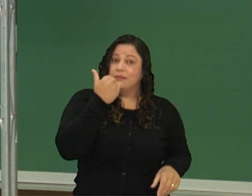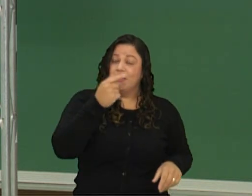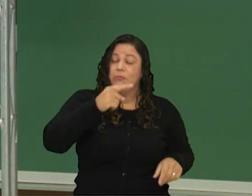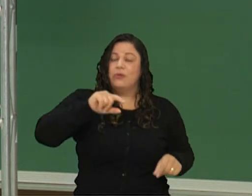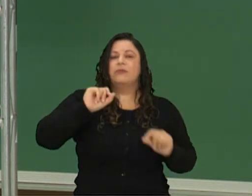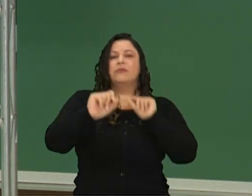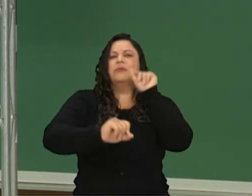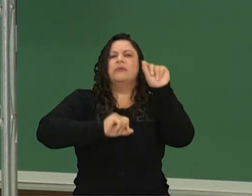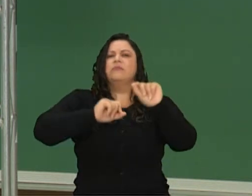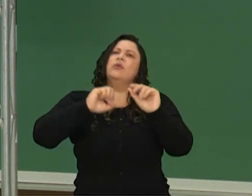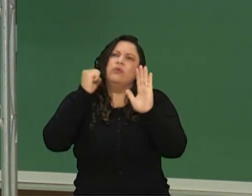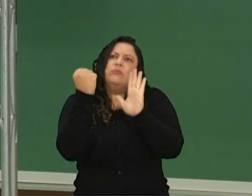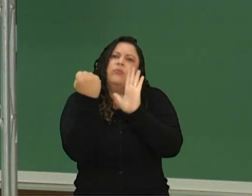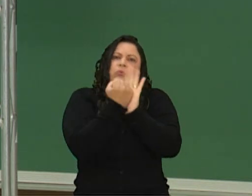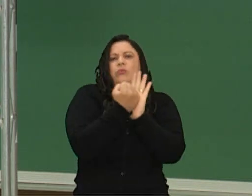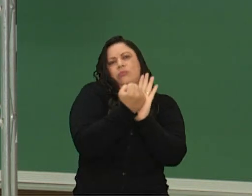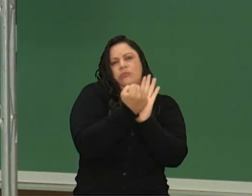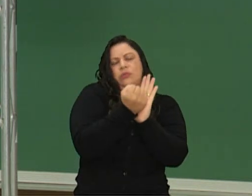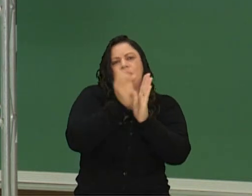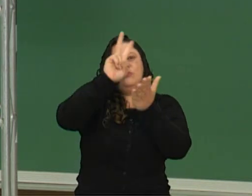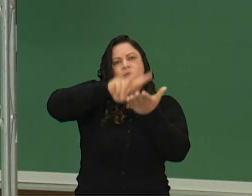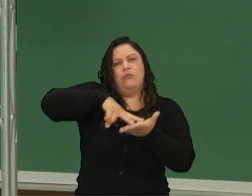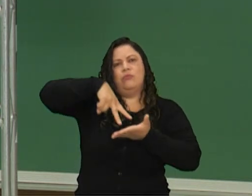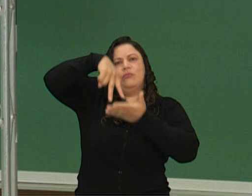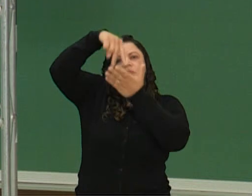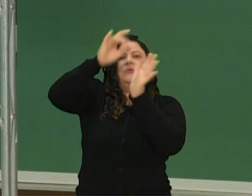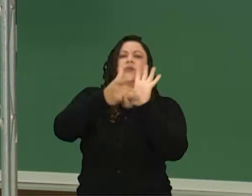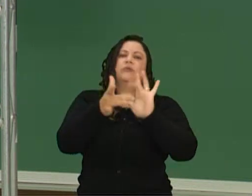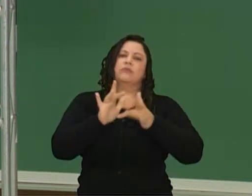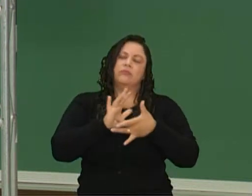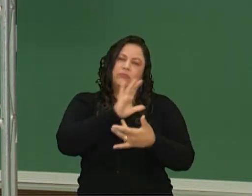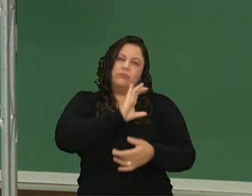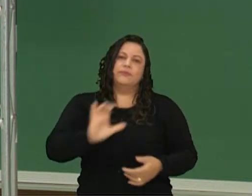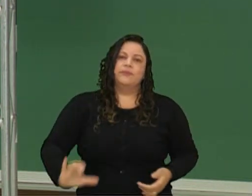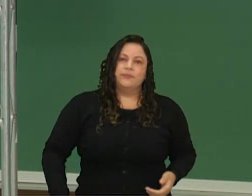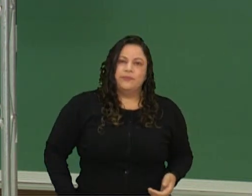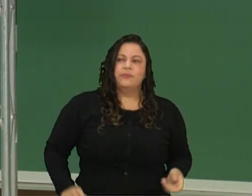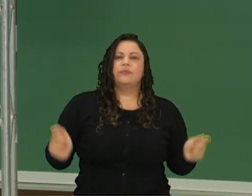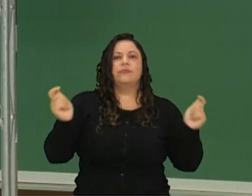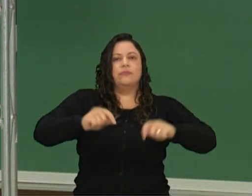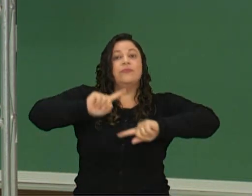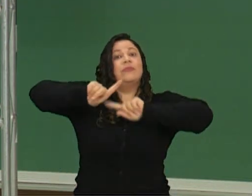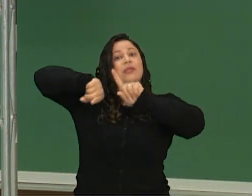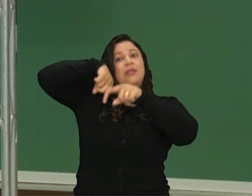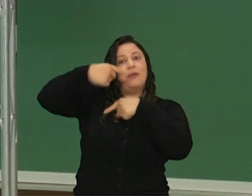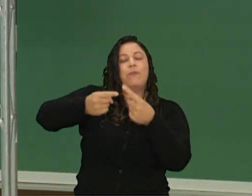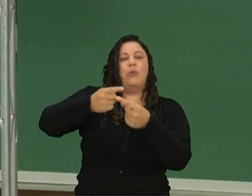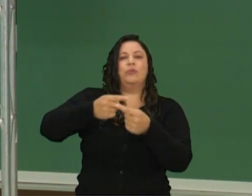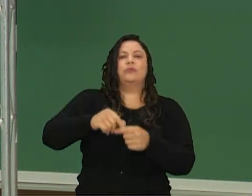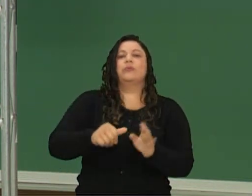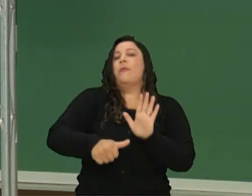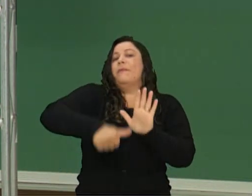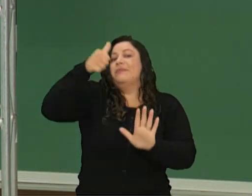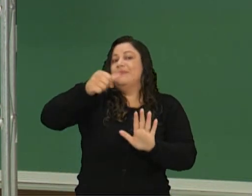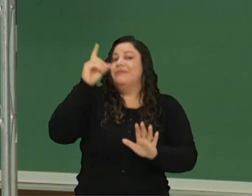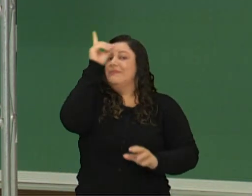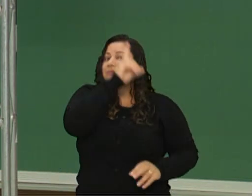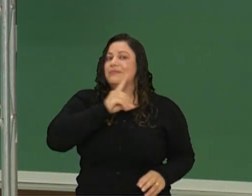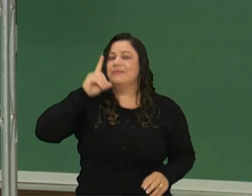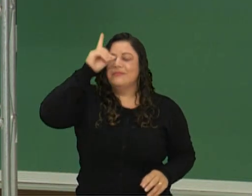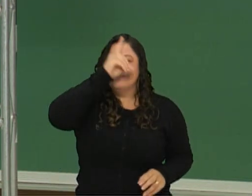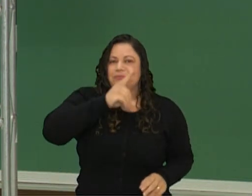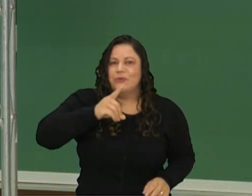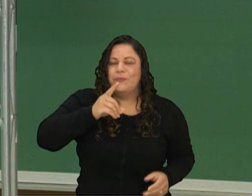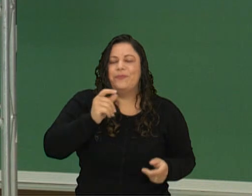simbolizando mesmo a ressurreição de Cristo. E aí depois no domingo de Páscoa, no primeiro domingo de Páscoa, eles fazem uma